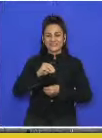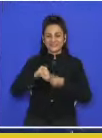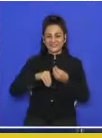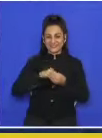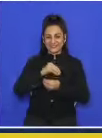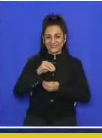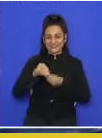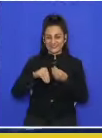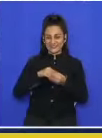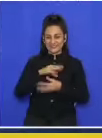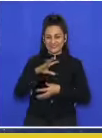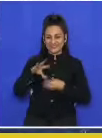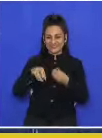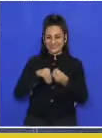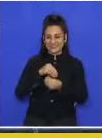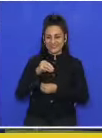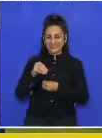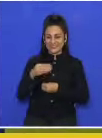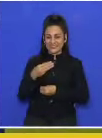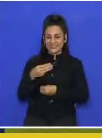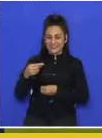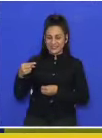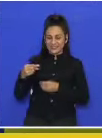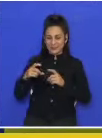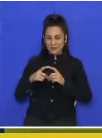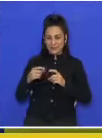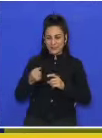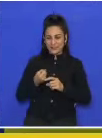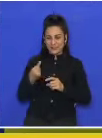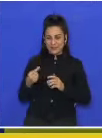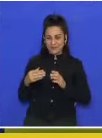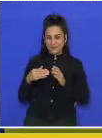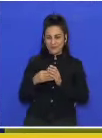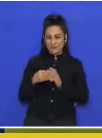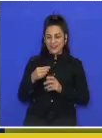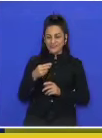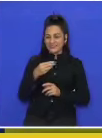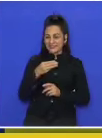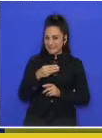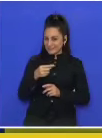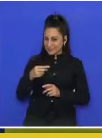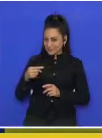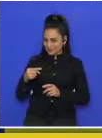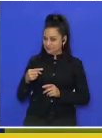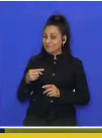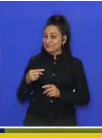Globo carregado, embaralhando 31 bolas numeradas de 01 a 31.